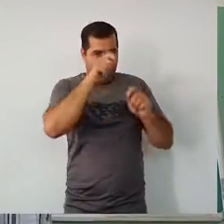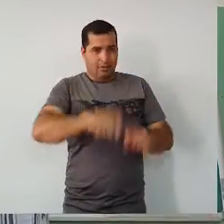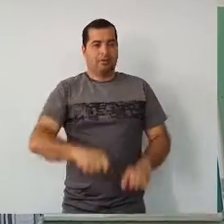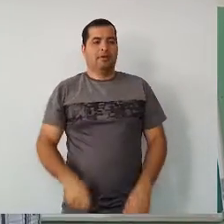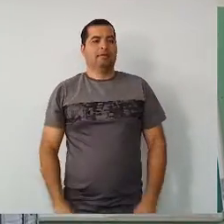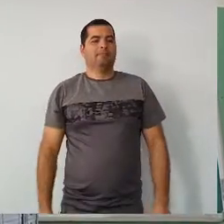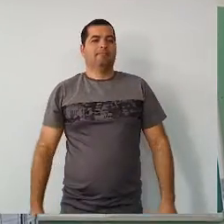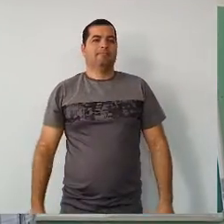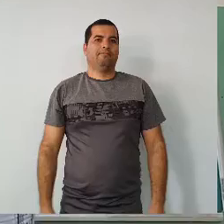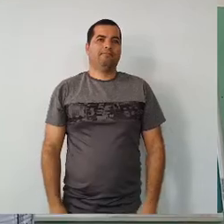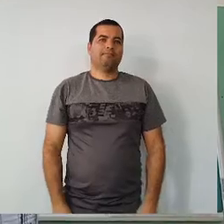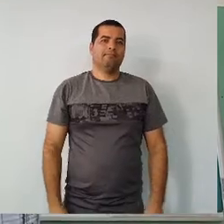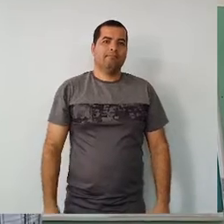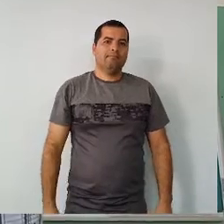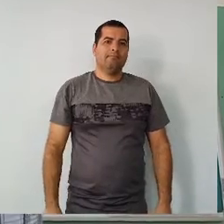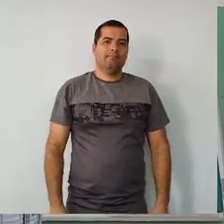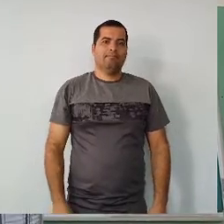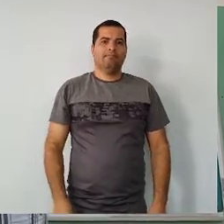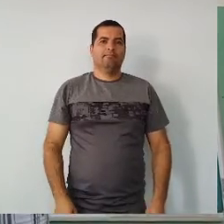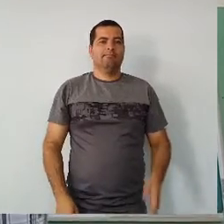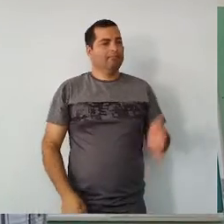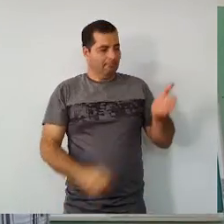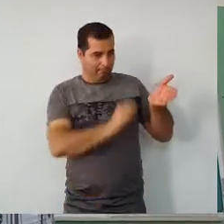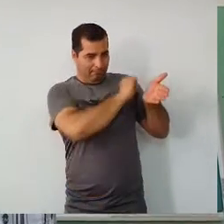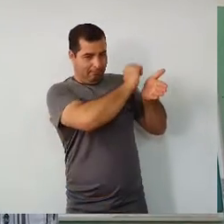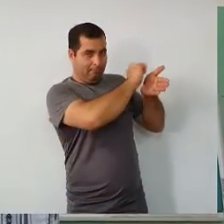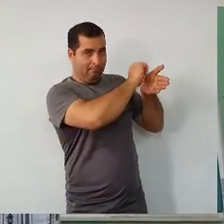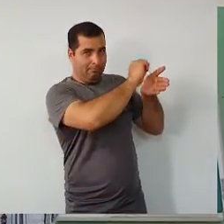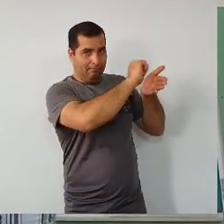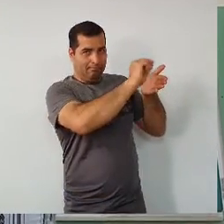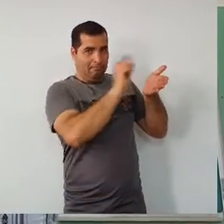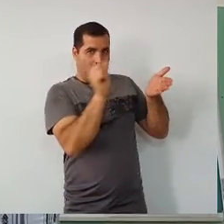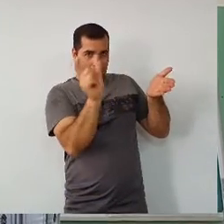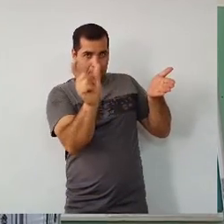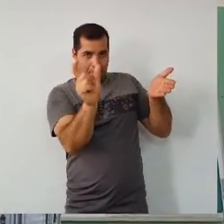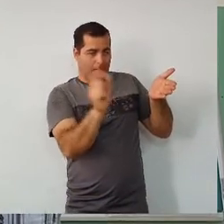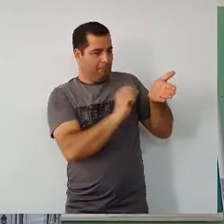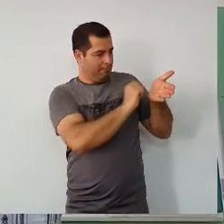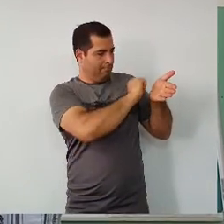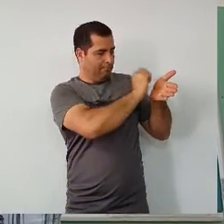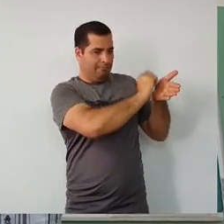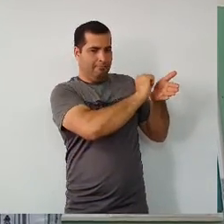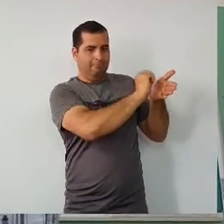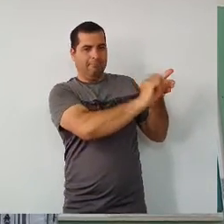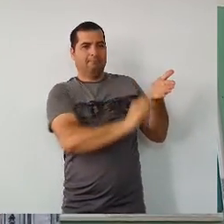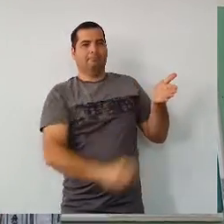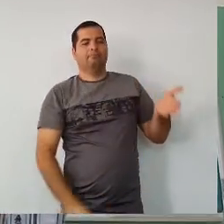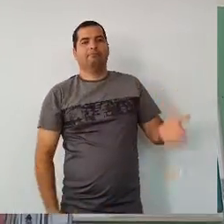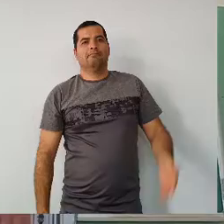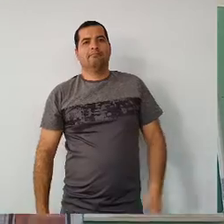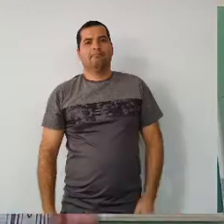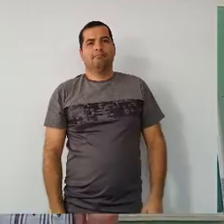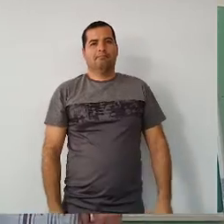enxergar. Então, vamos lá. A minha primeira palavra.